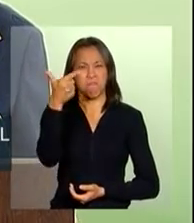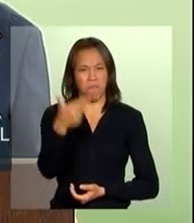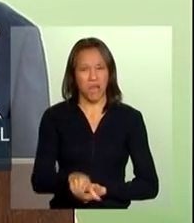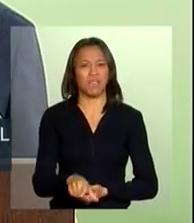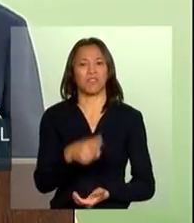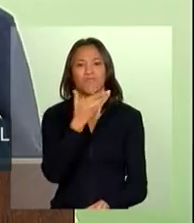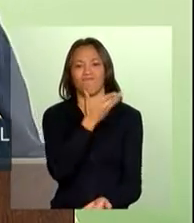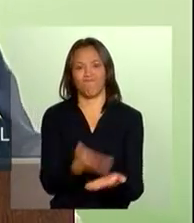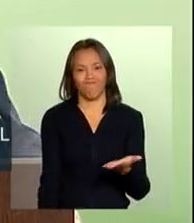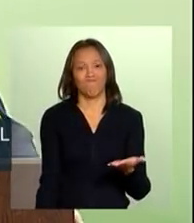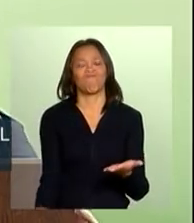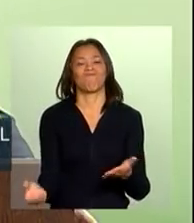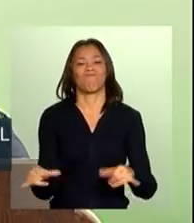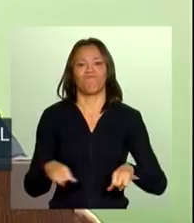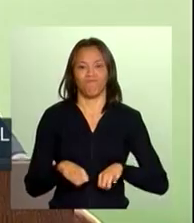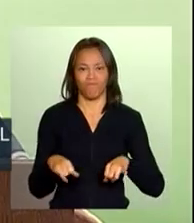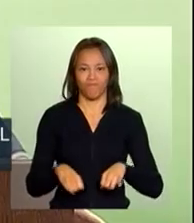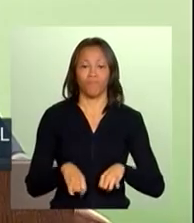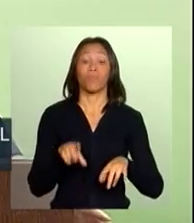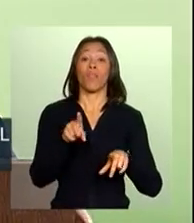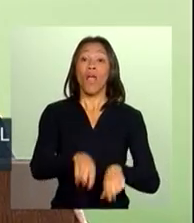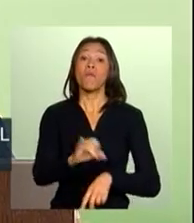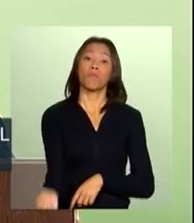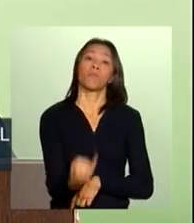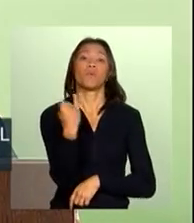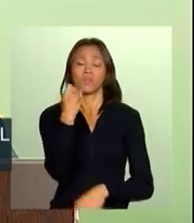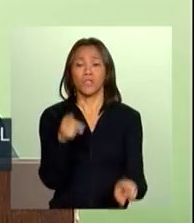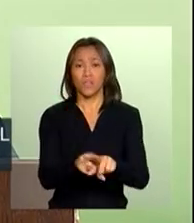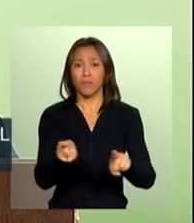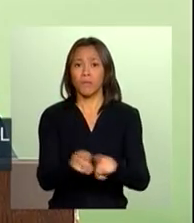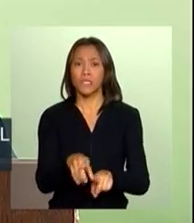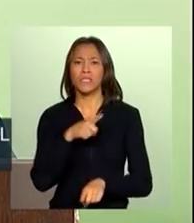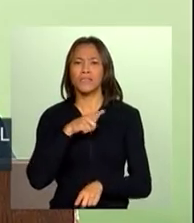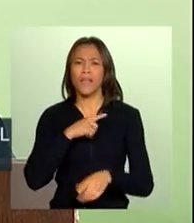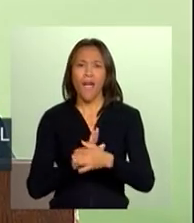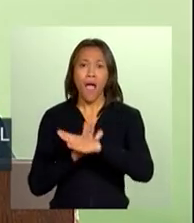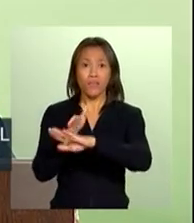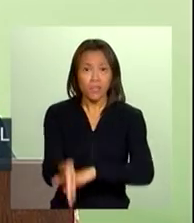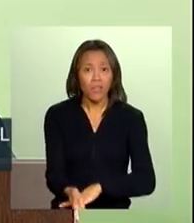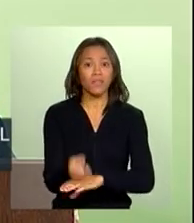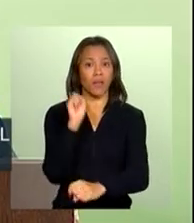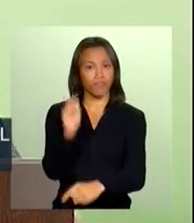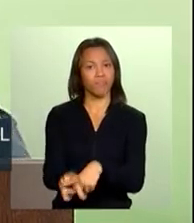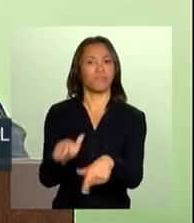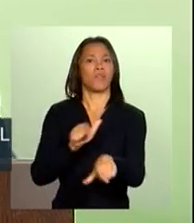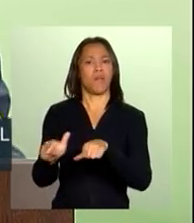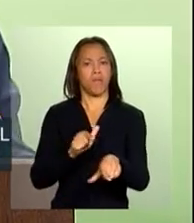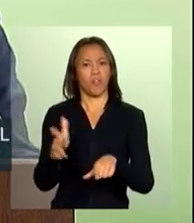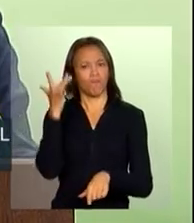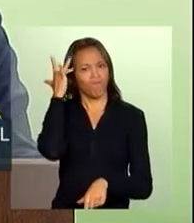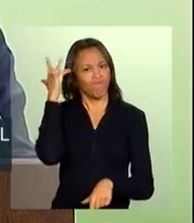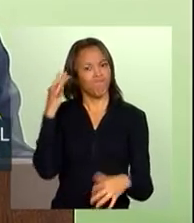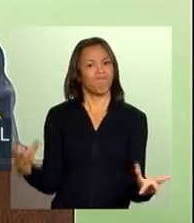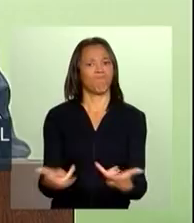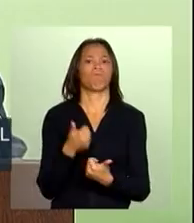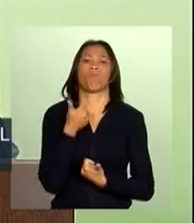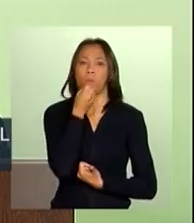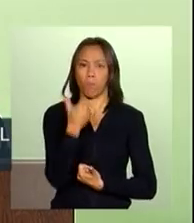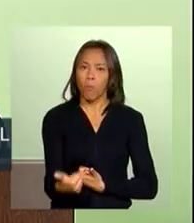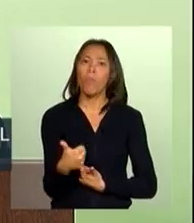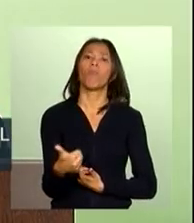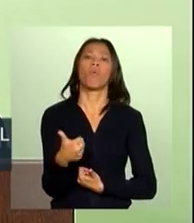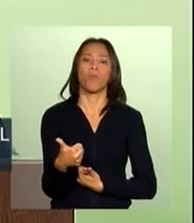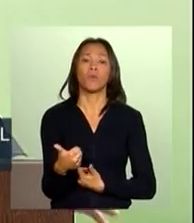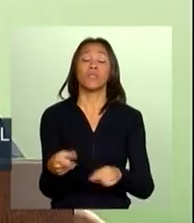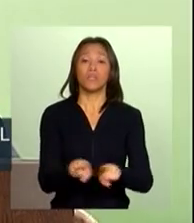prejudicadas. É importante também que haja acesso a empregos de qualidade e é